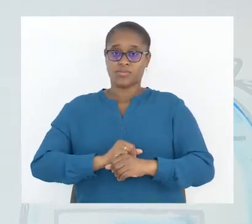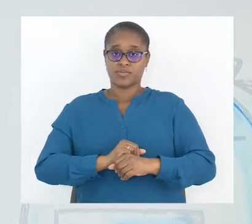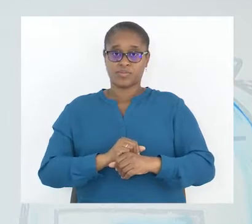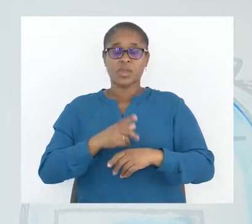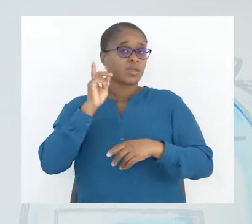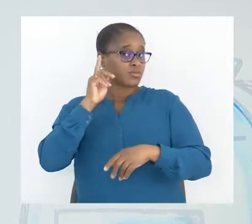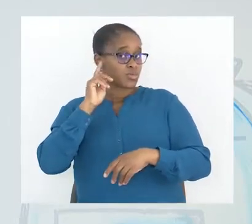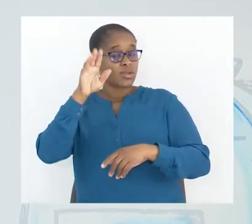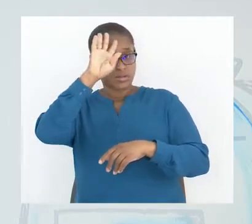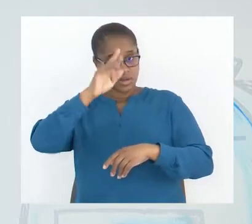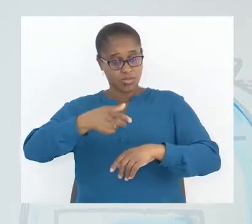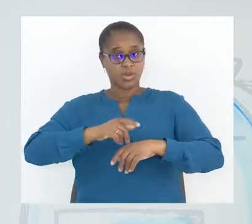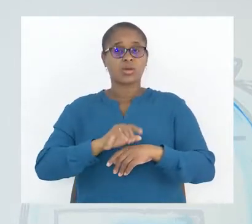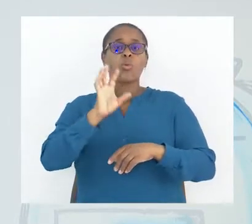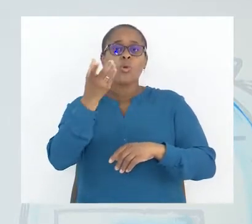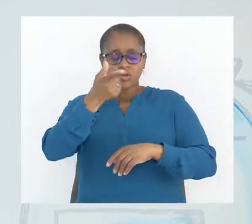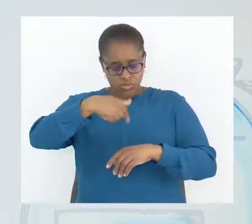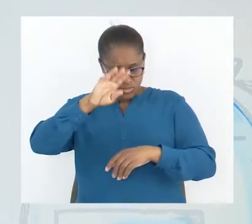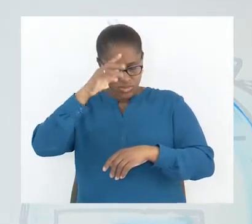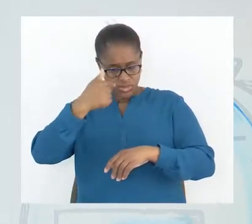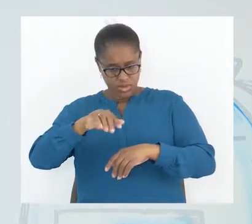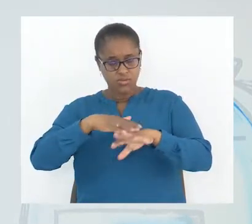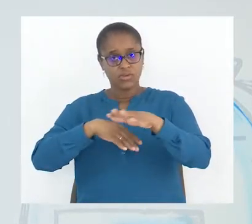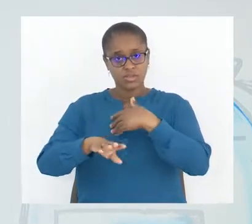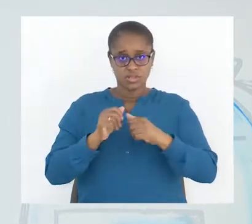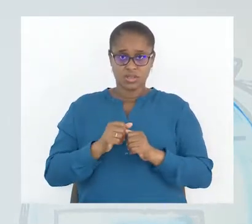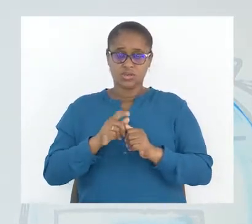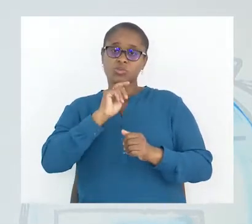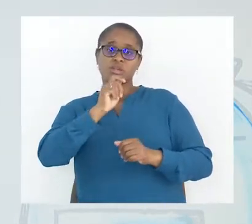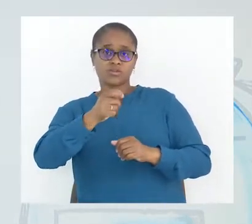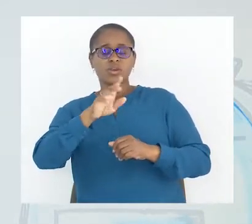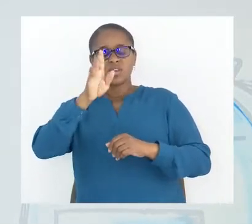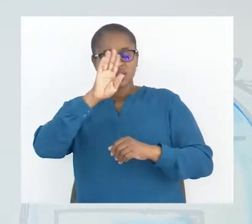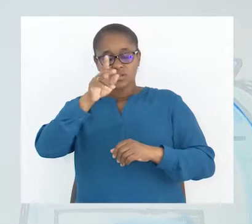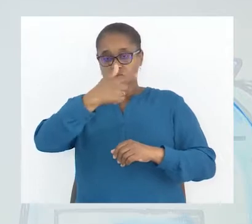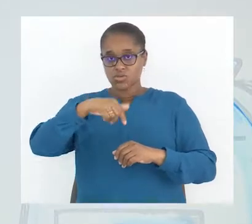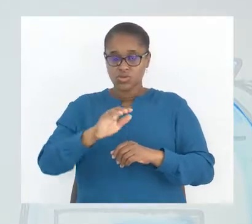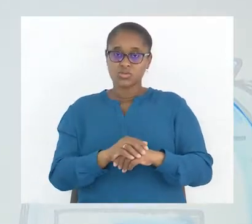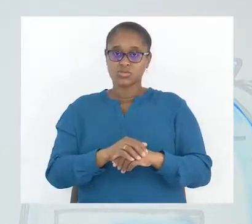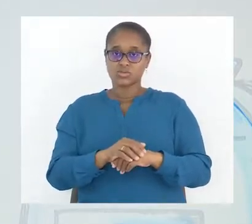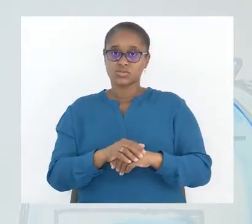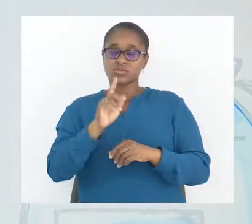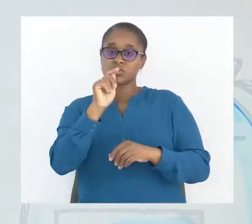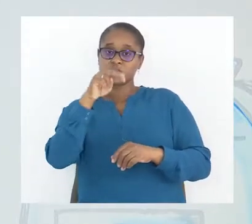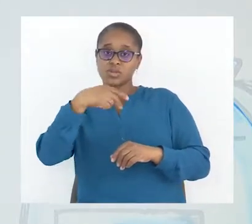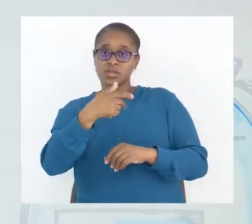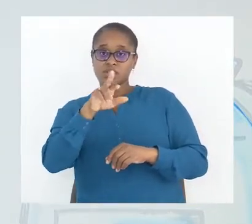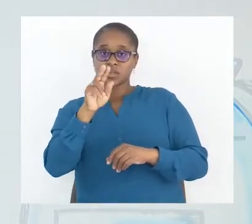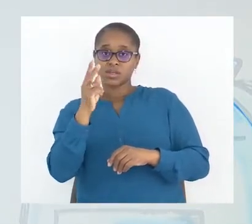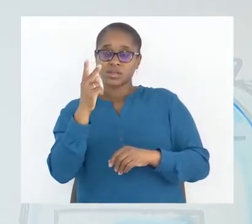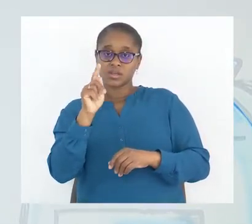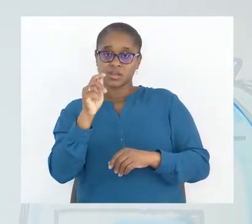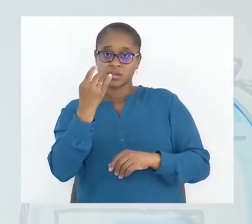Muito bem, é importante saber que, quando estamos a realizar uma entrevista, se o nosso entrevistado estiver a fugir